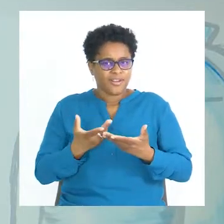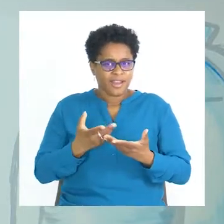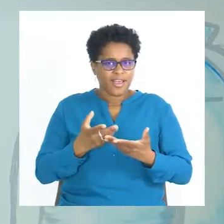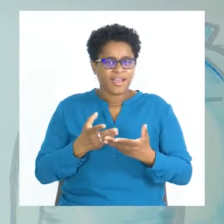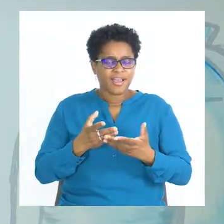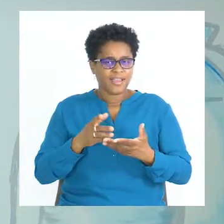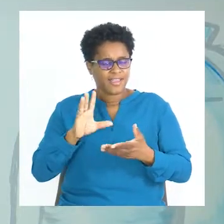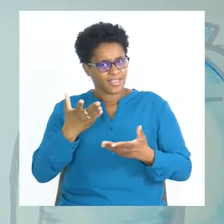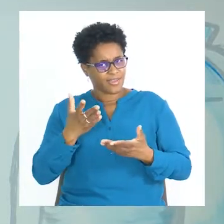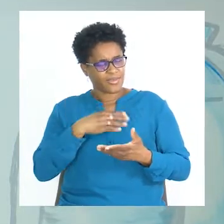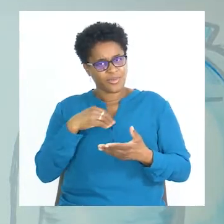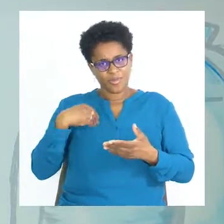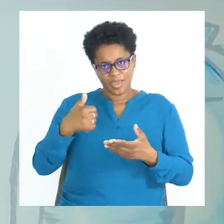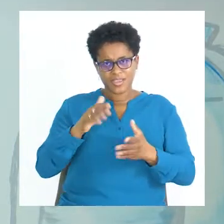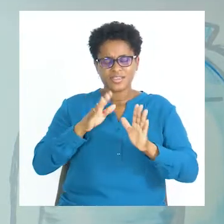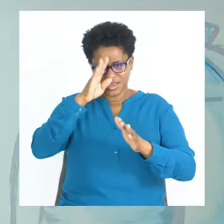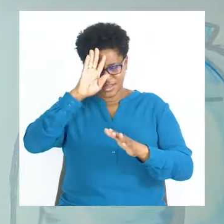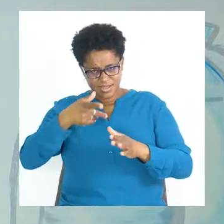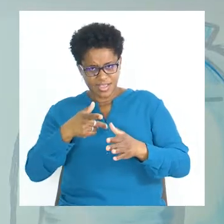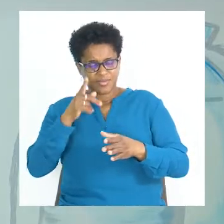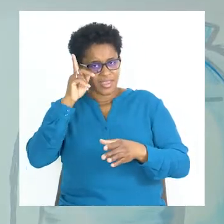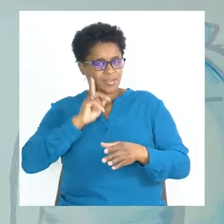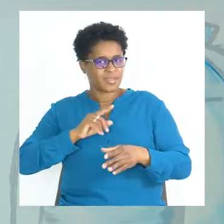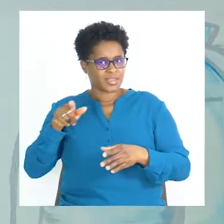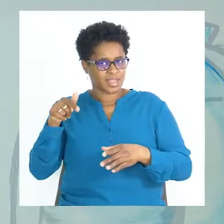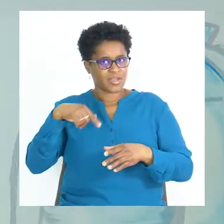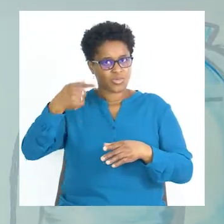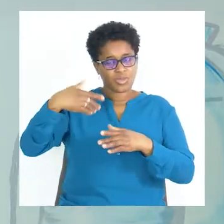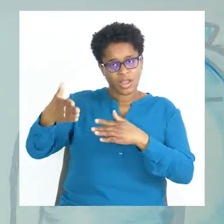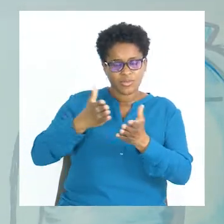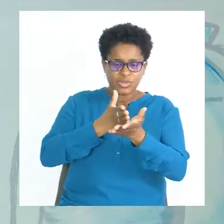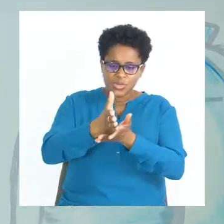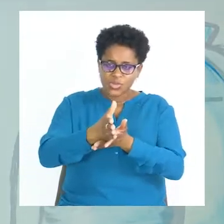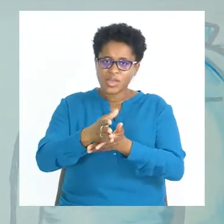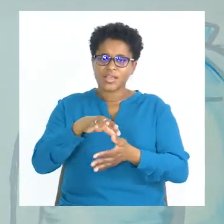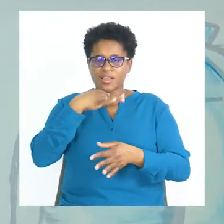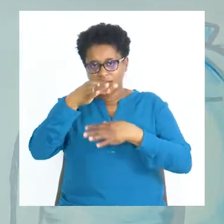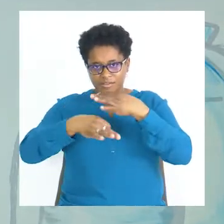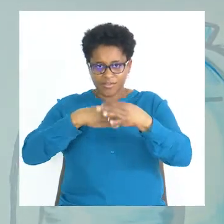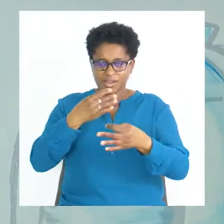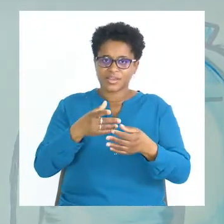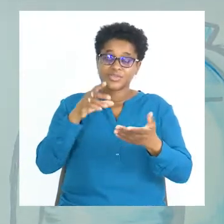já deste conta que é a Maria que está do outro lado, continuas a conversa. Tá bem? Isso centraliza-se